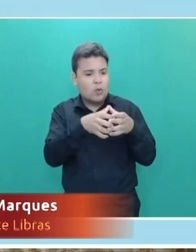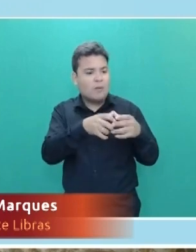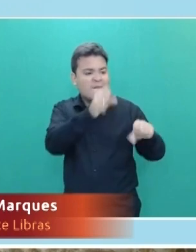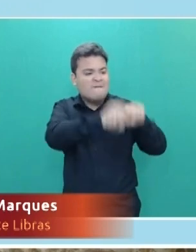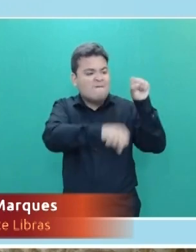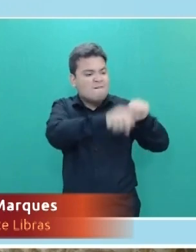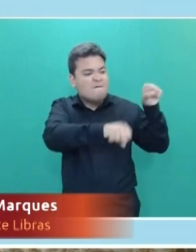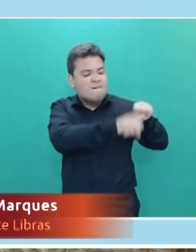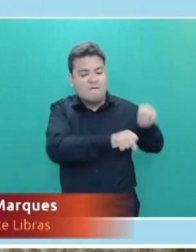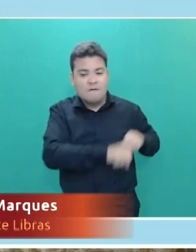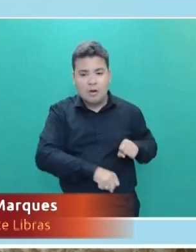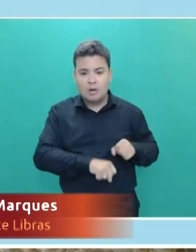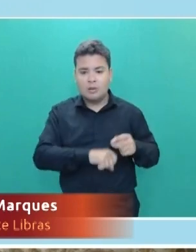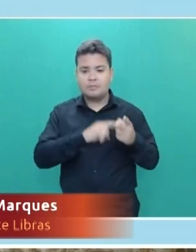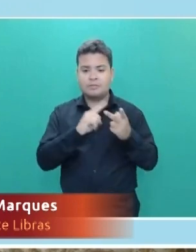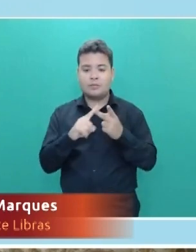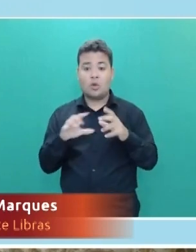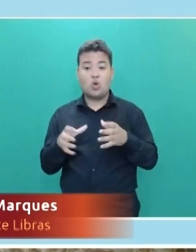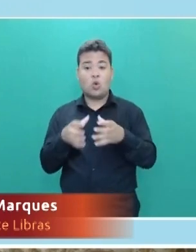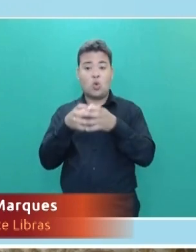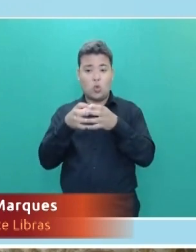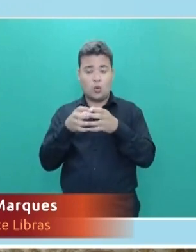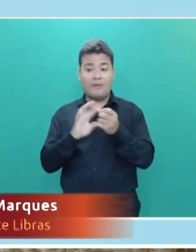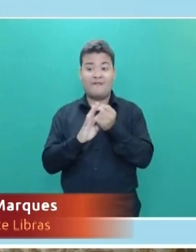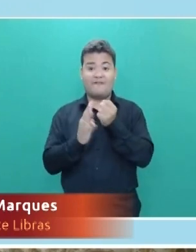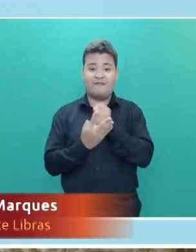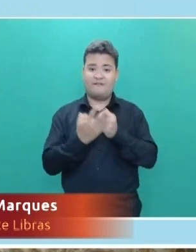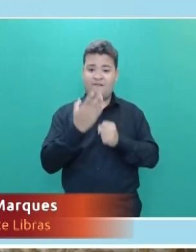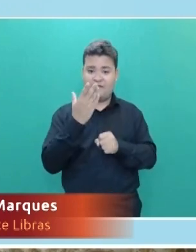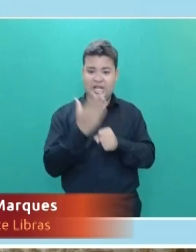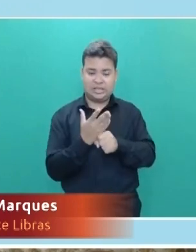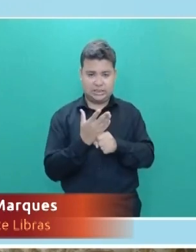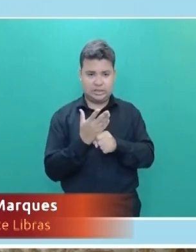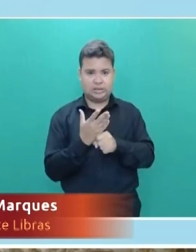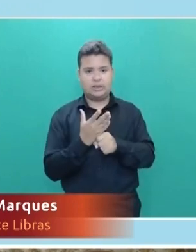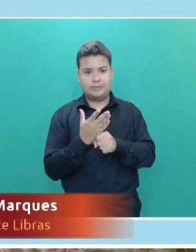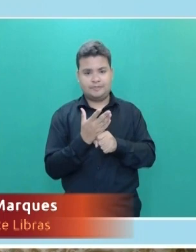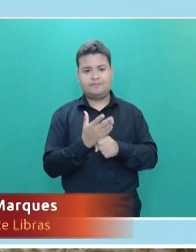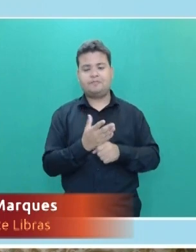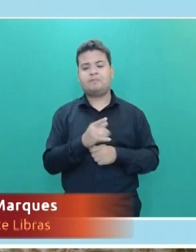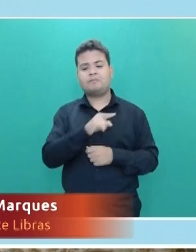fascistoides, né, que não só se utilizam de